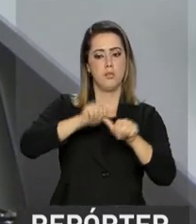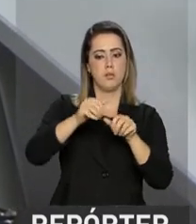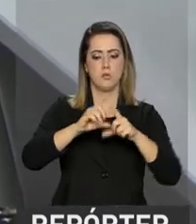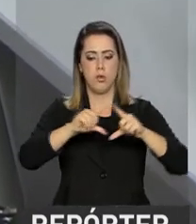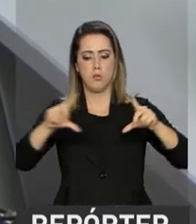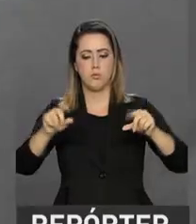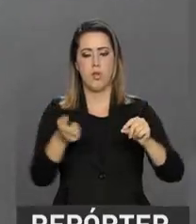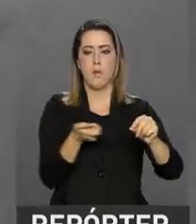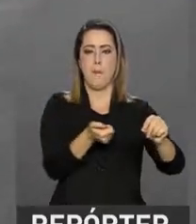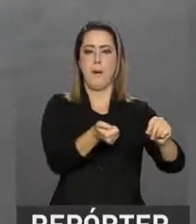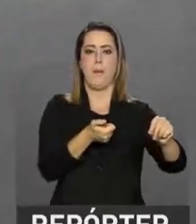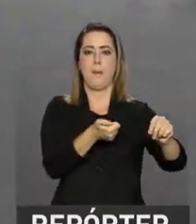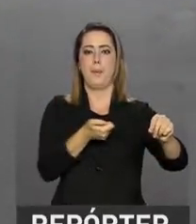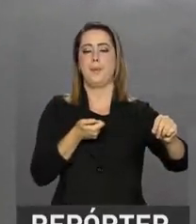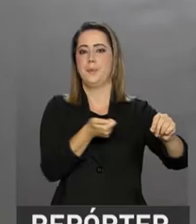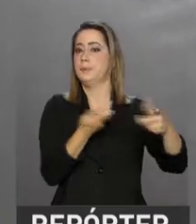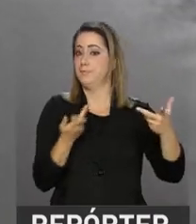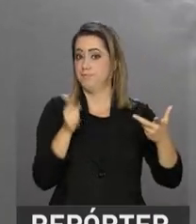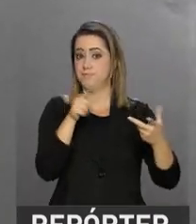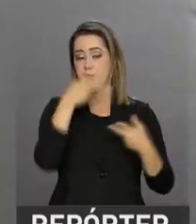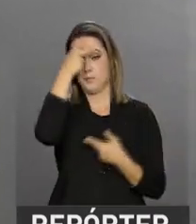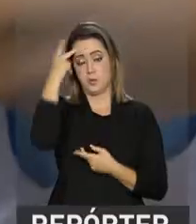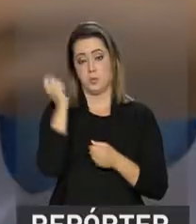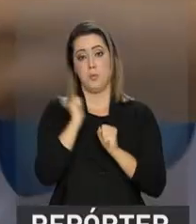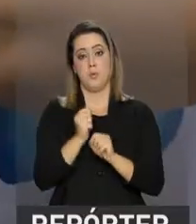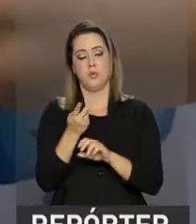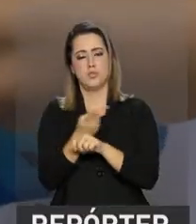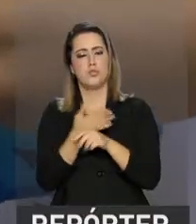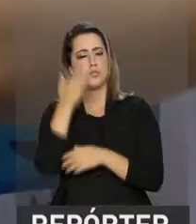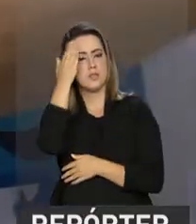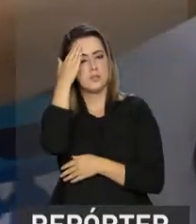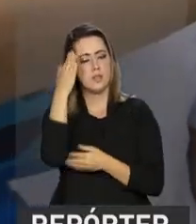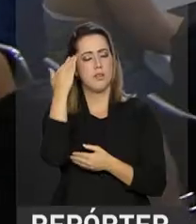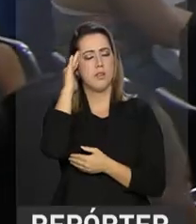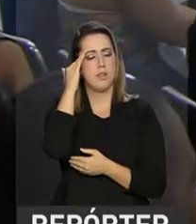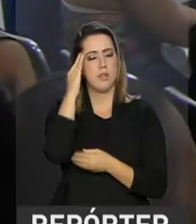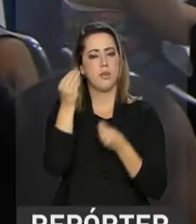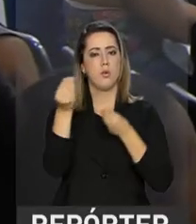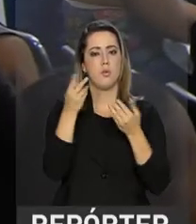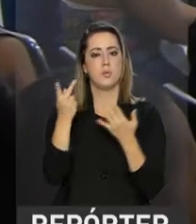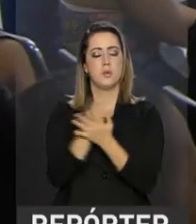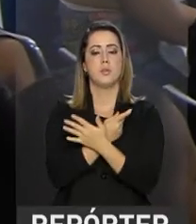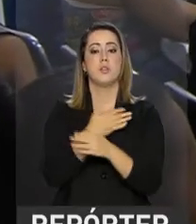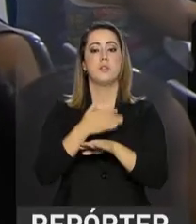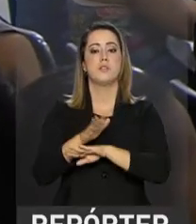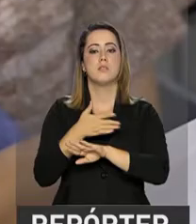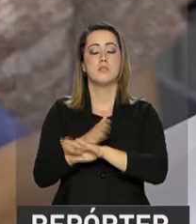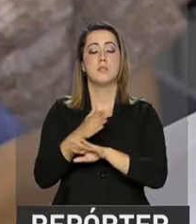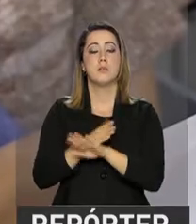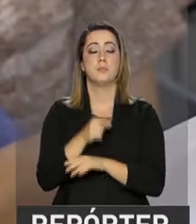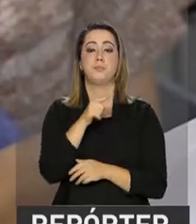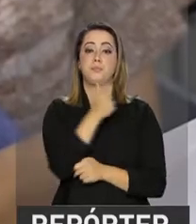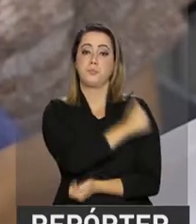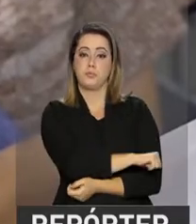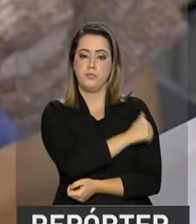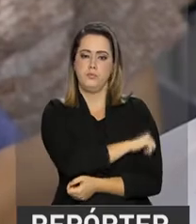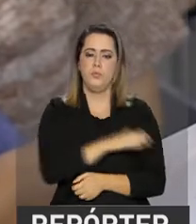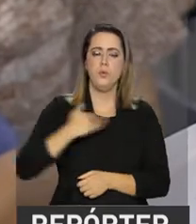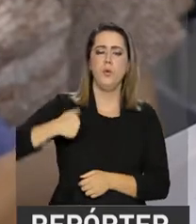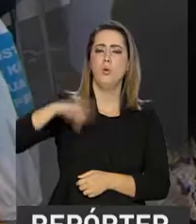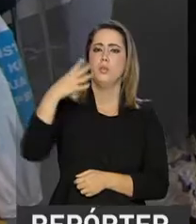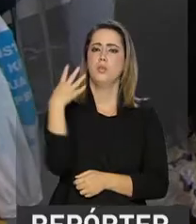controle remoto. E quem for buscar o aparelho vai poder aprender como ele funciona por meio de um treinamento. No estado do Rio já são